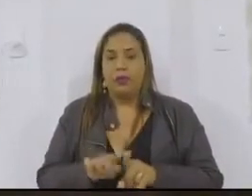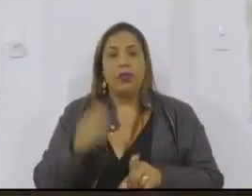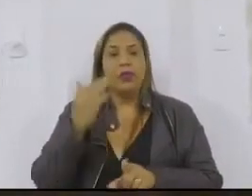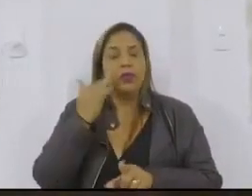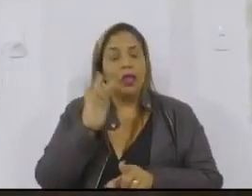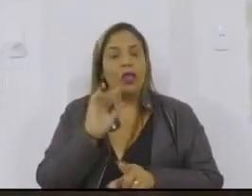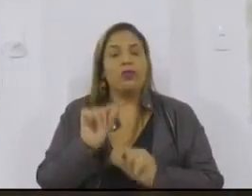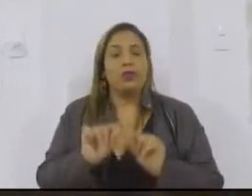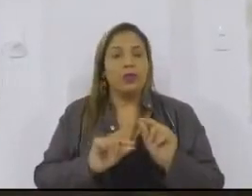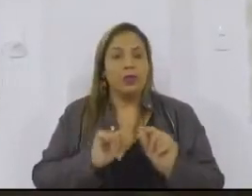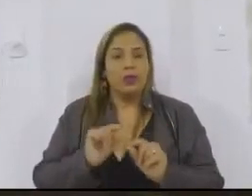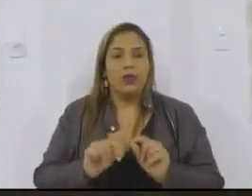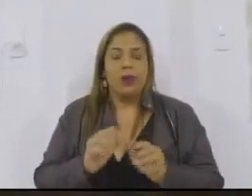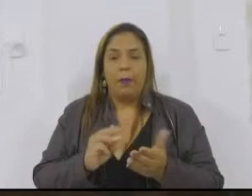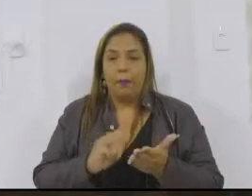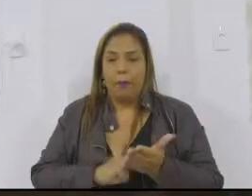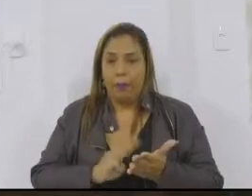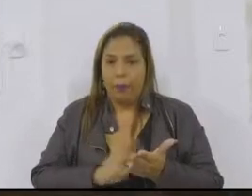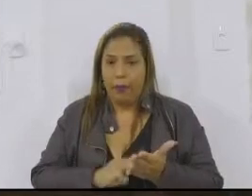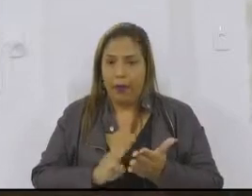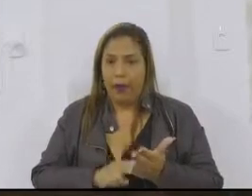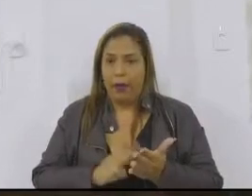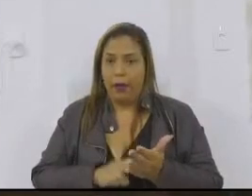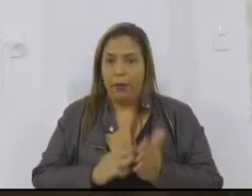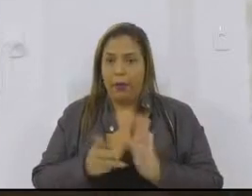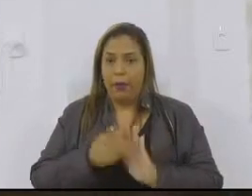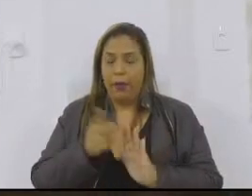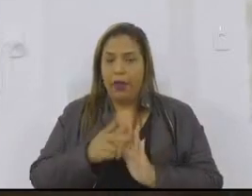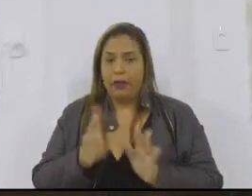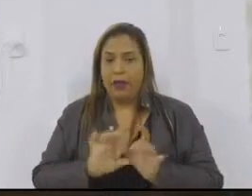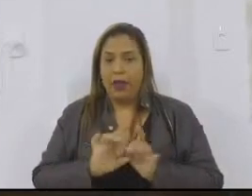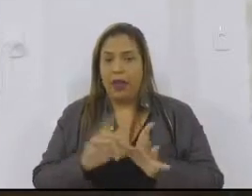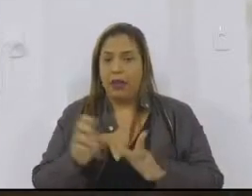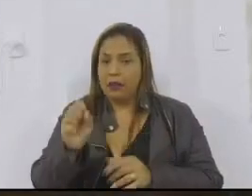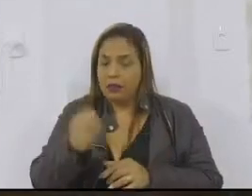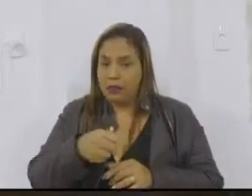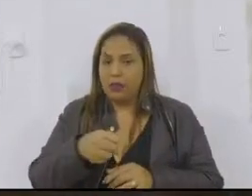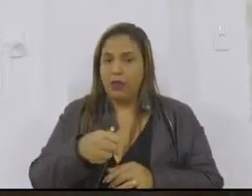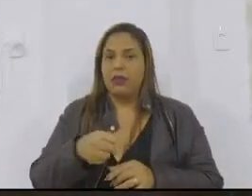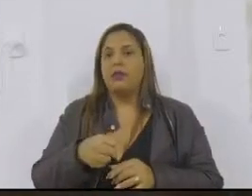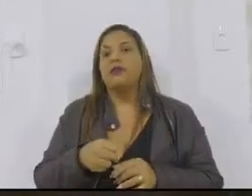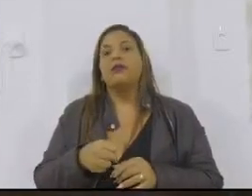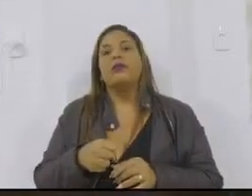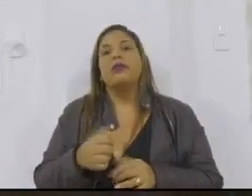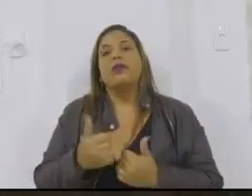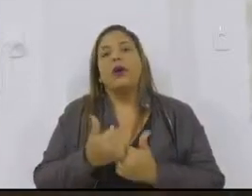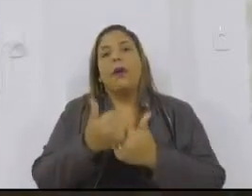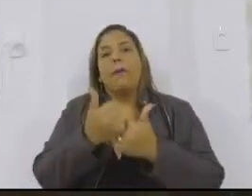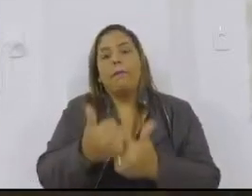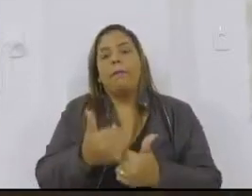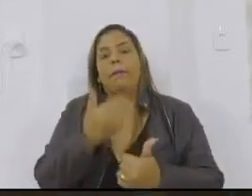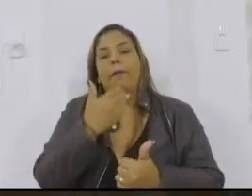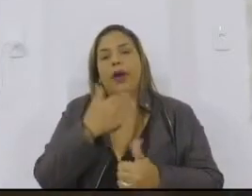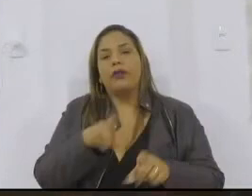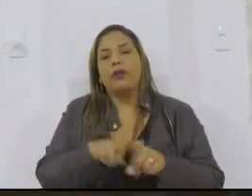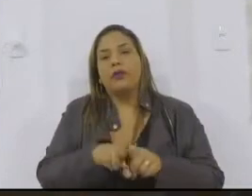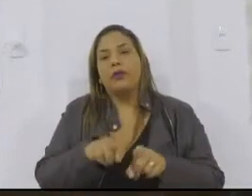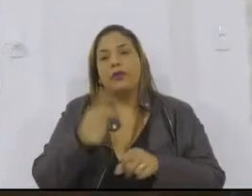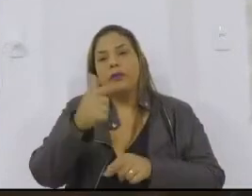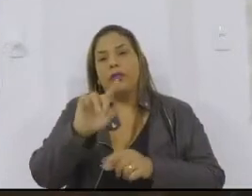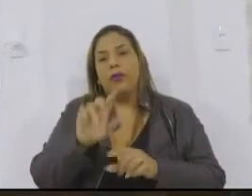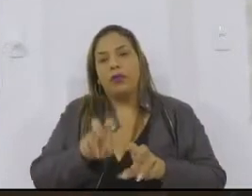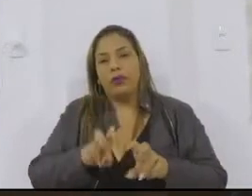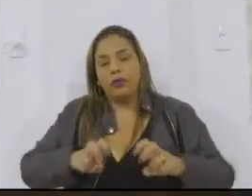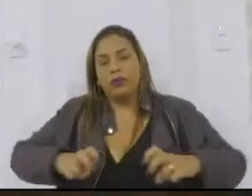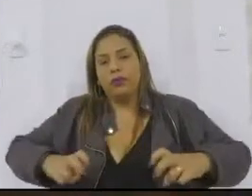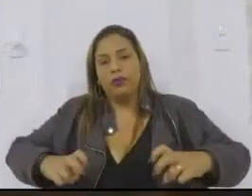seus membros por emitir parecer favorável à aprovação do referido projeto e conta com o apoio dos pares desta casa para que também seja aprovado